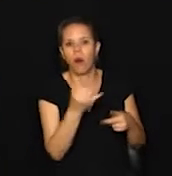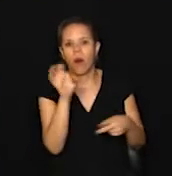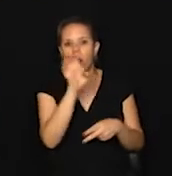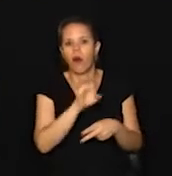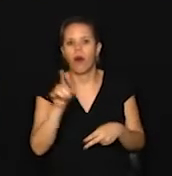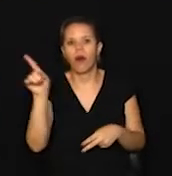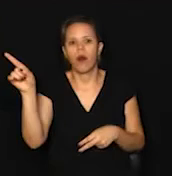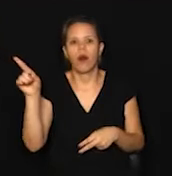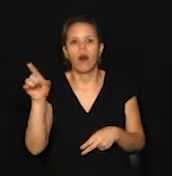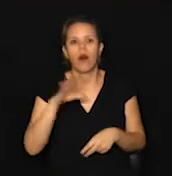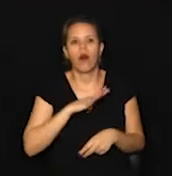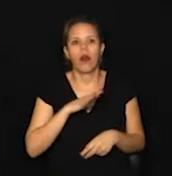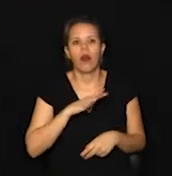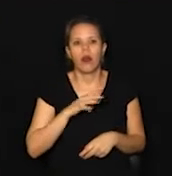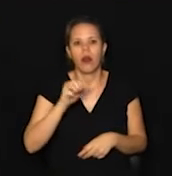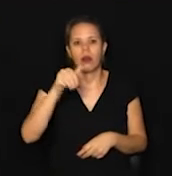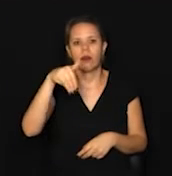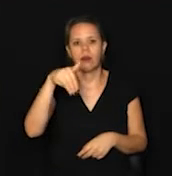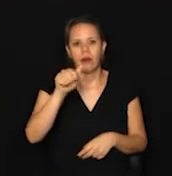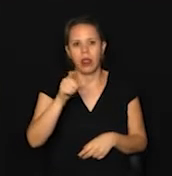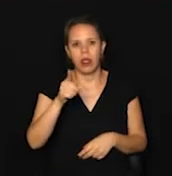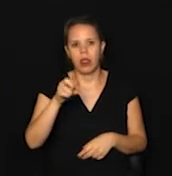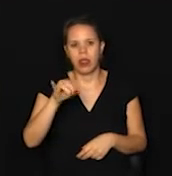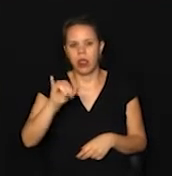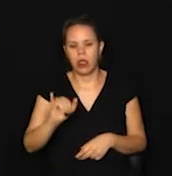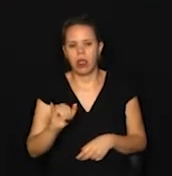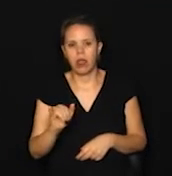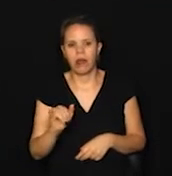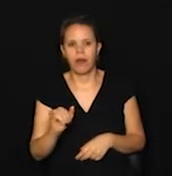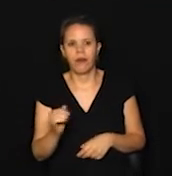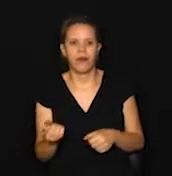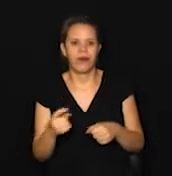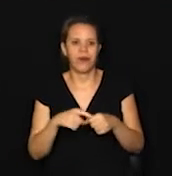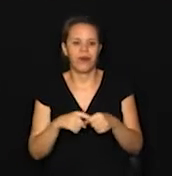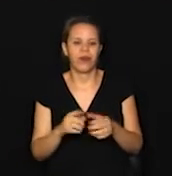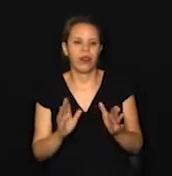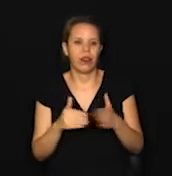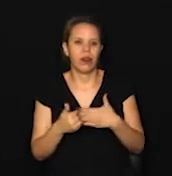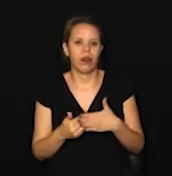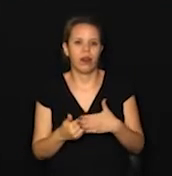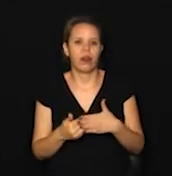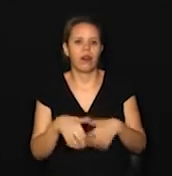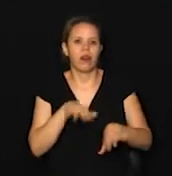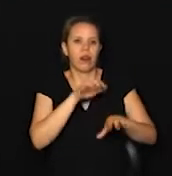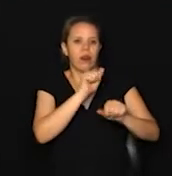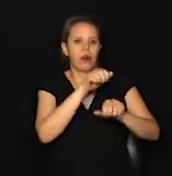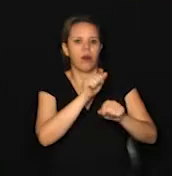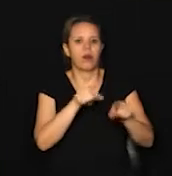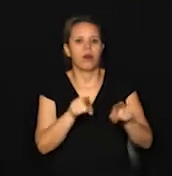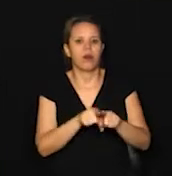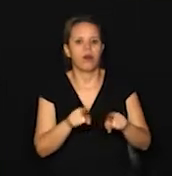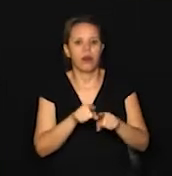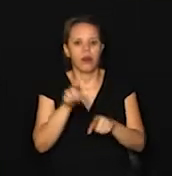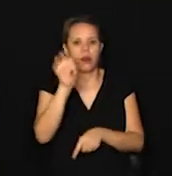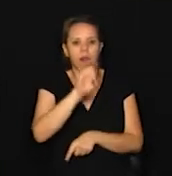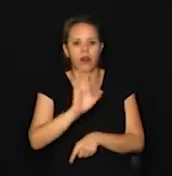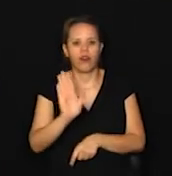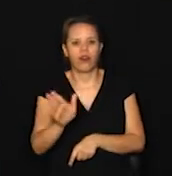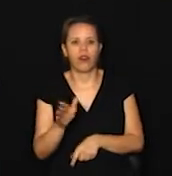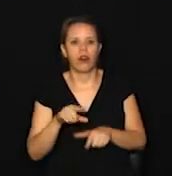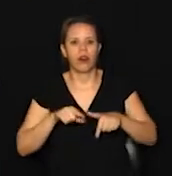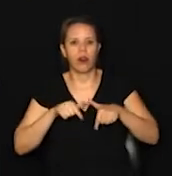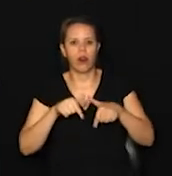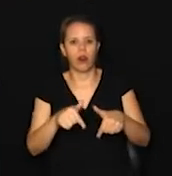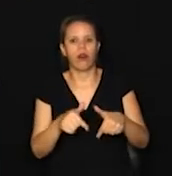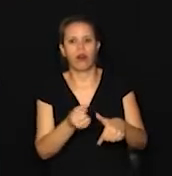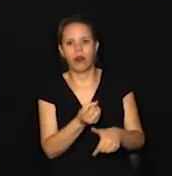Europa. A cidade de Madrid, por exemplo, teve que retroceder, a cidade de Barcelona, na Espanha também. Então, a Europa já está enfrentando essa